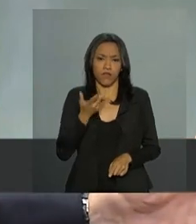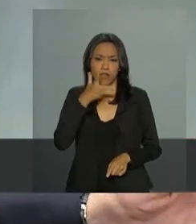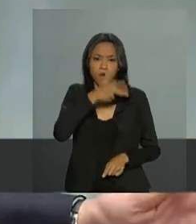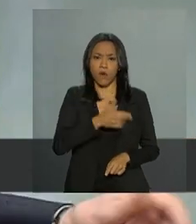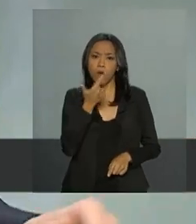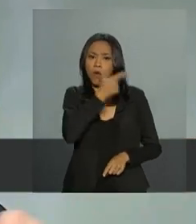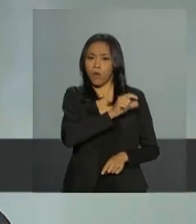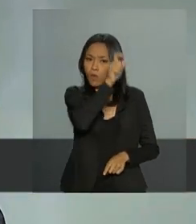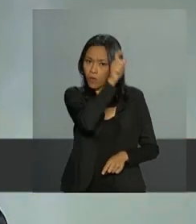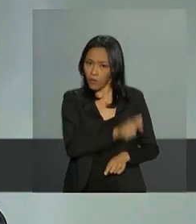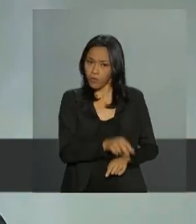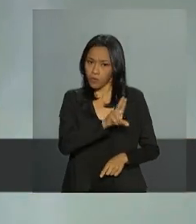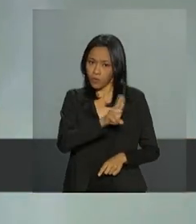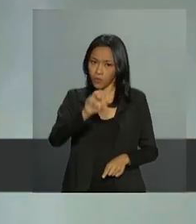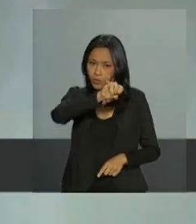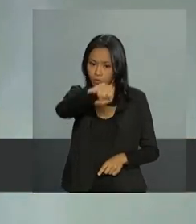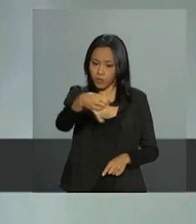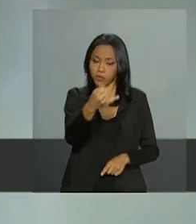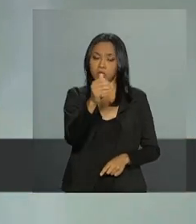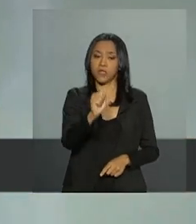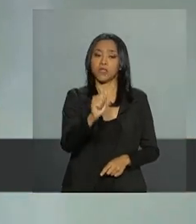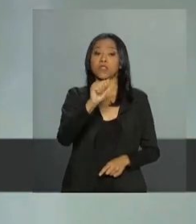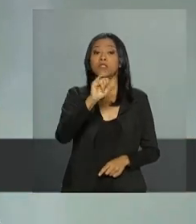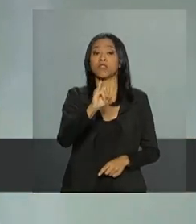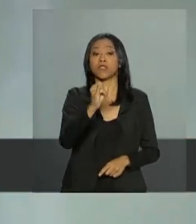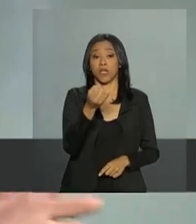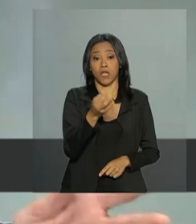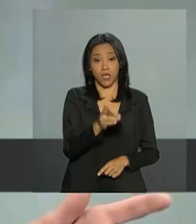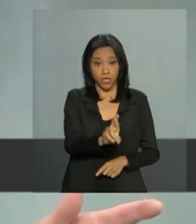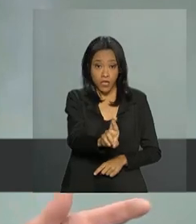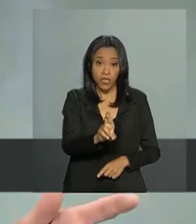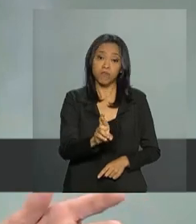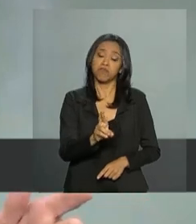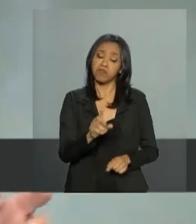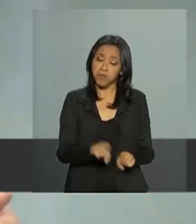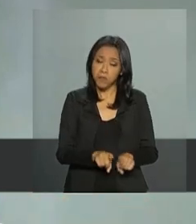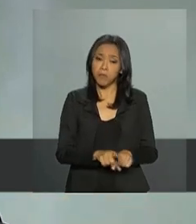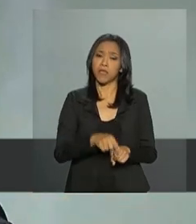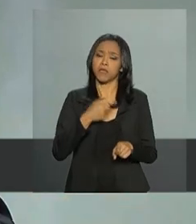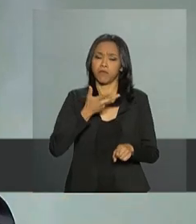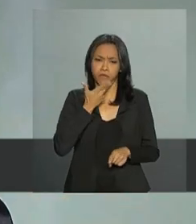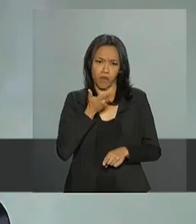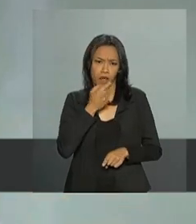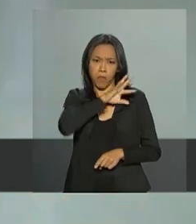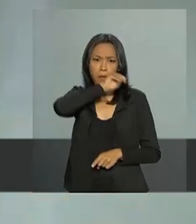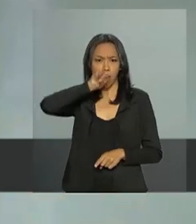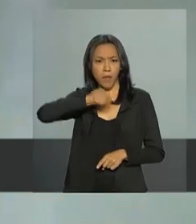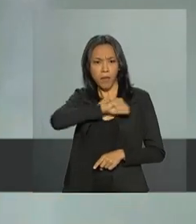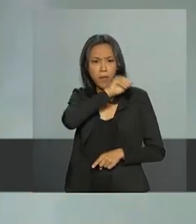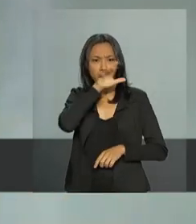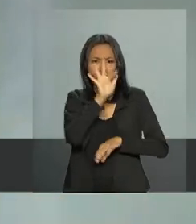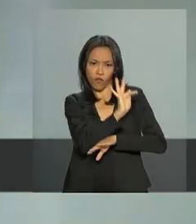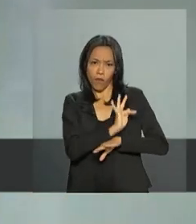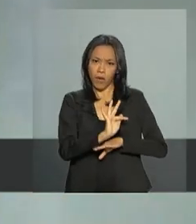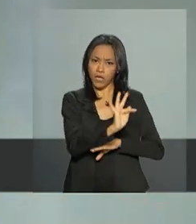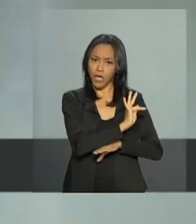Jair, também ditas com grande informalidade. Então, o meu discurso não